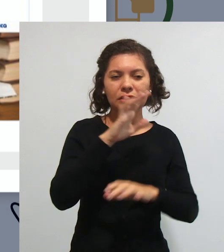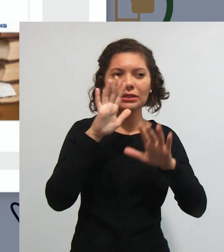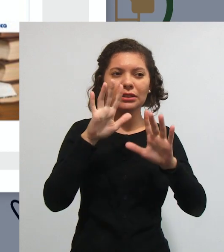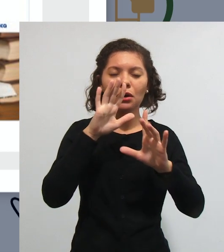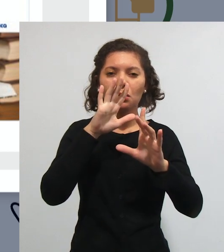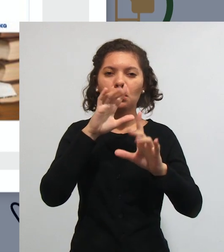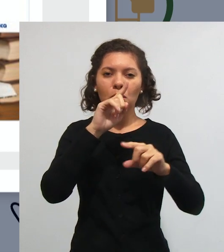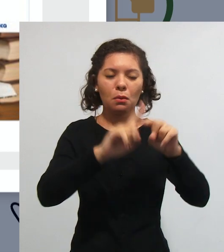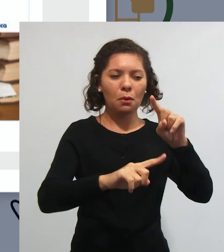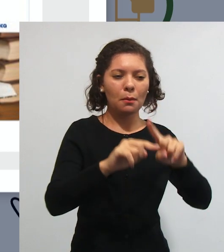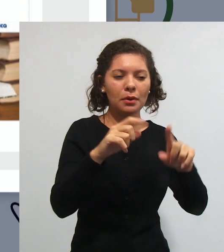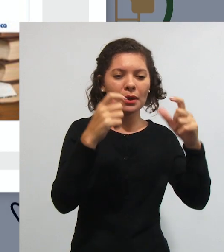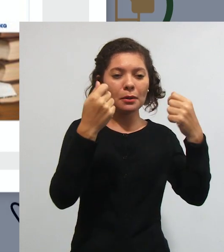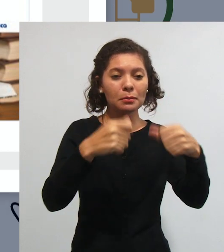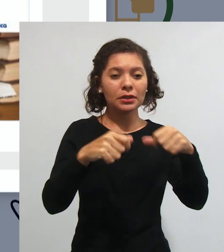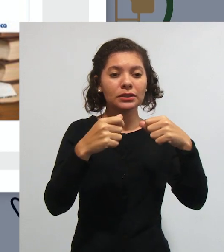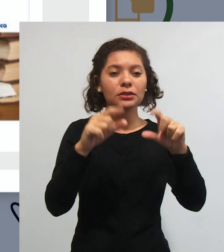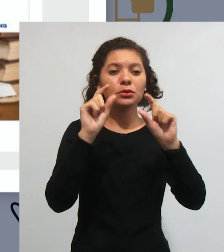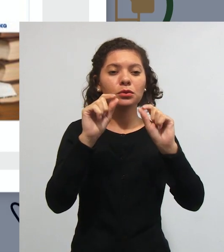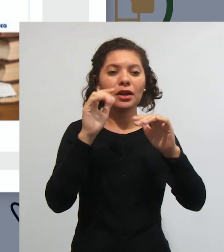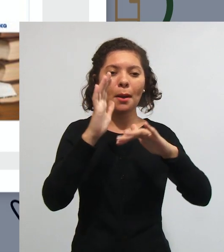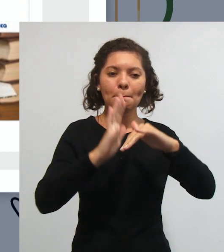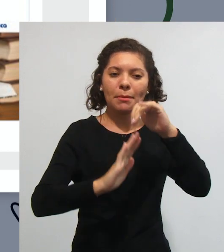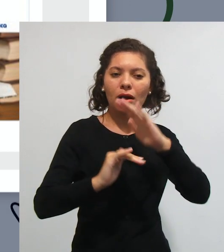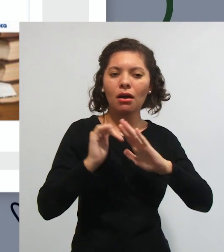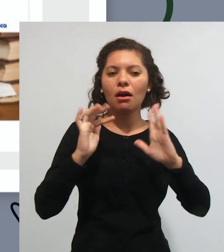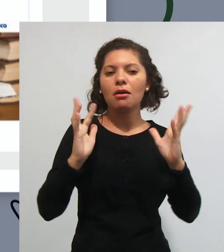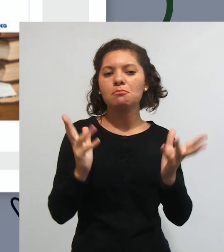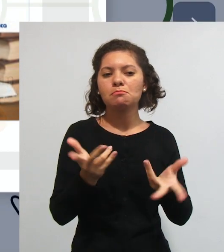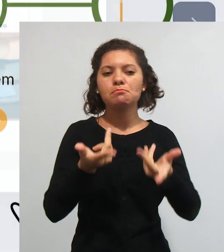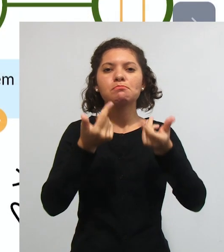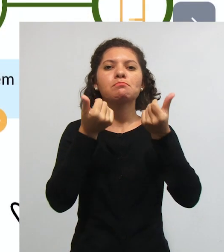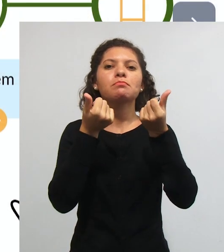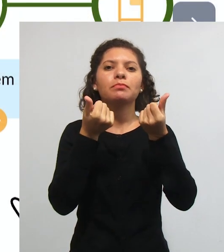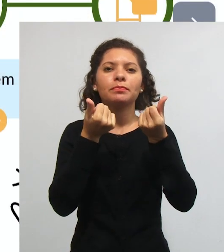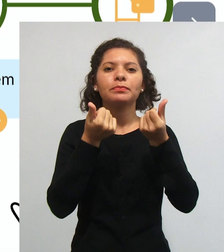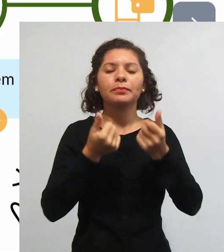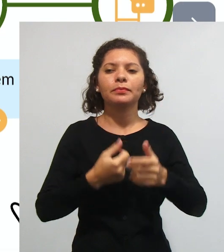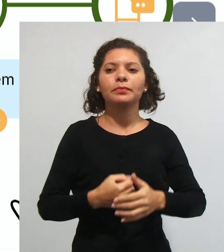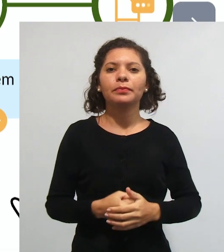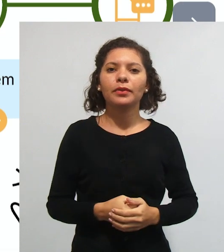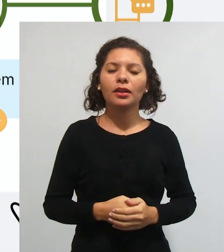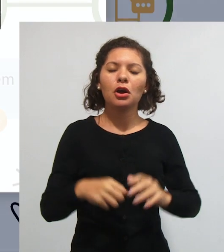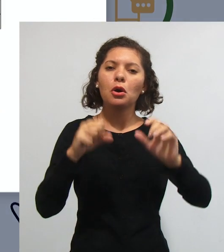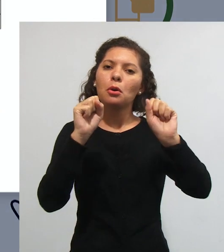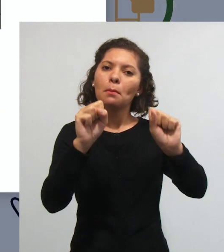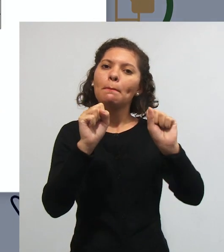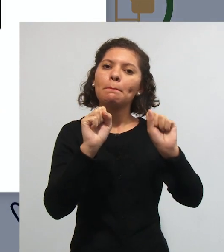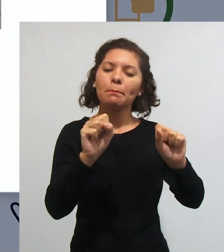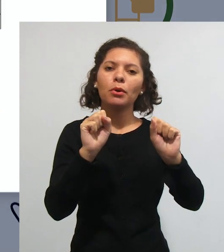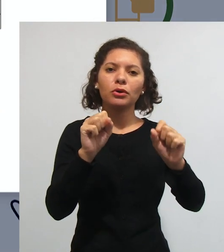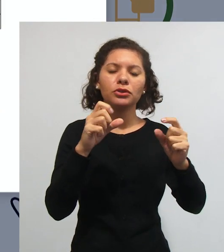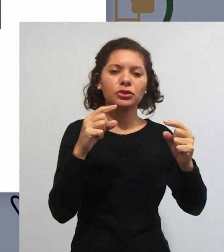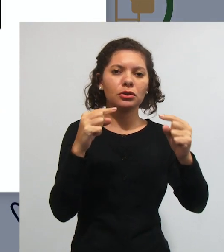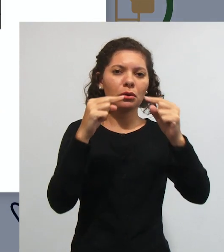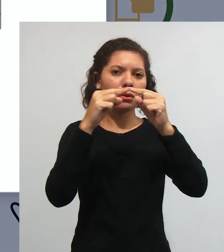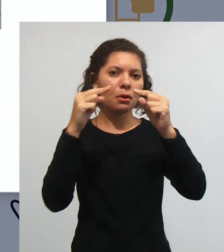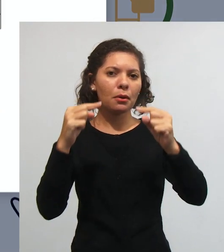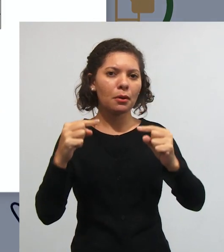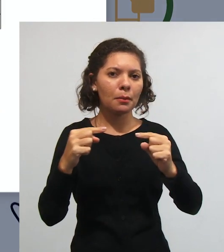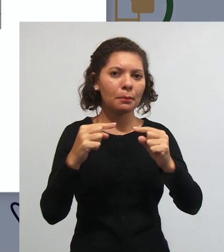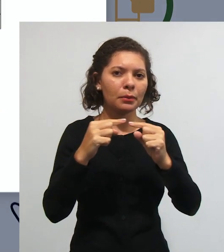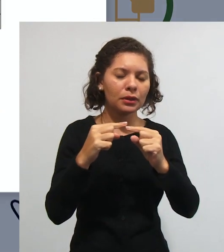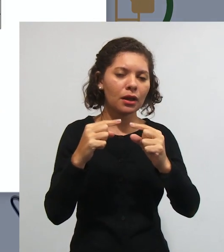terá que ser a qualitativa. Tá? Você pode fazer uma combinação? Claro